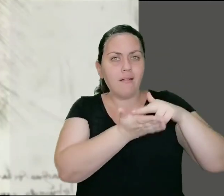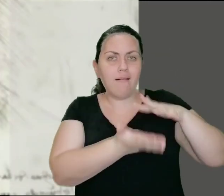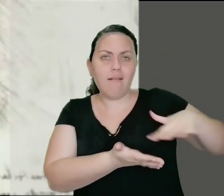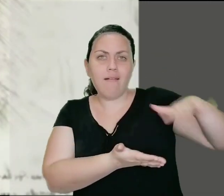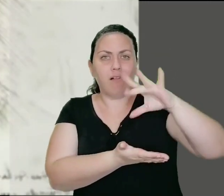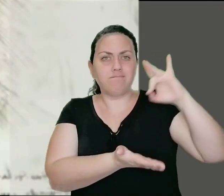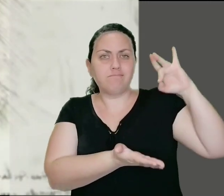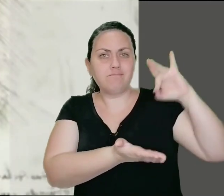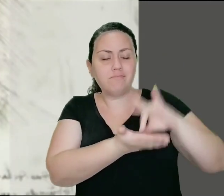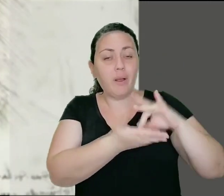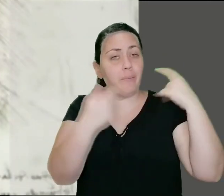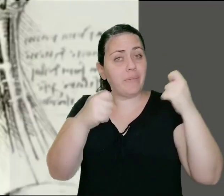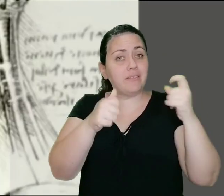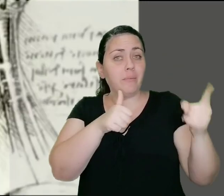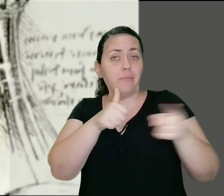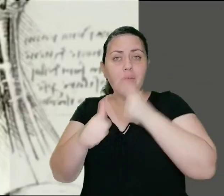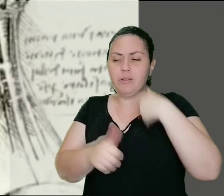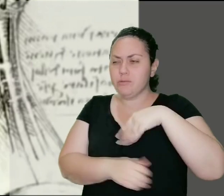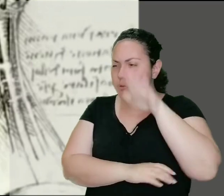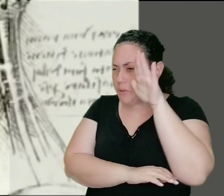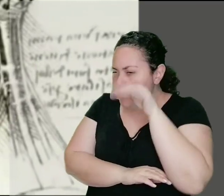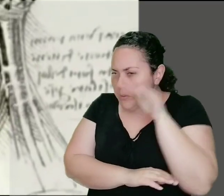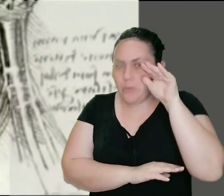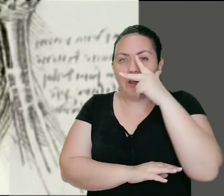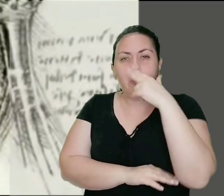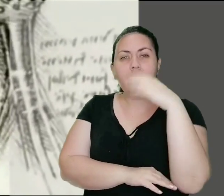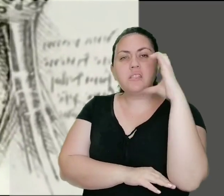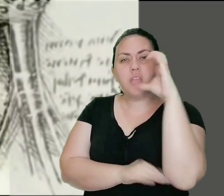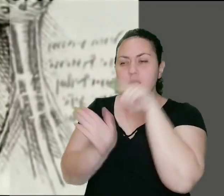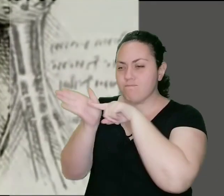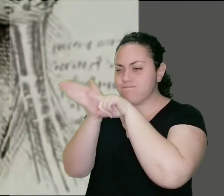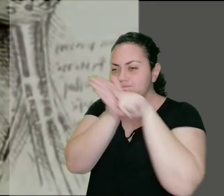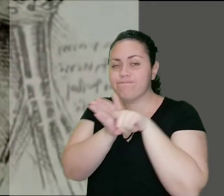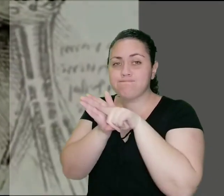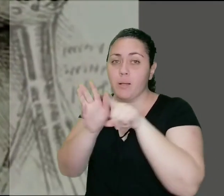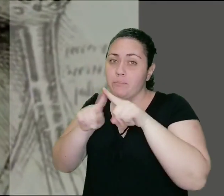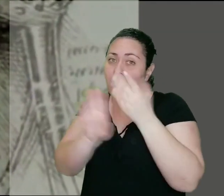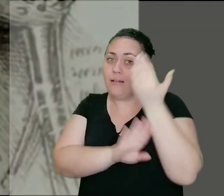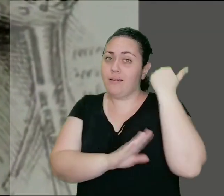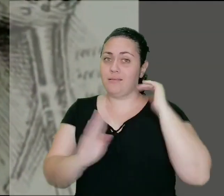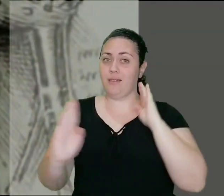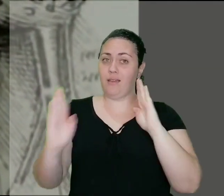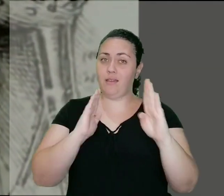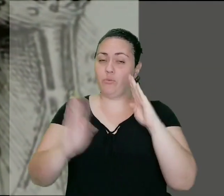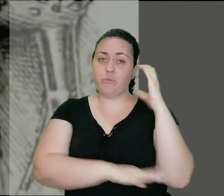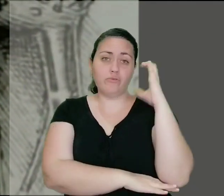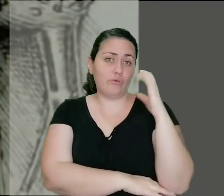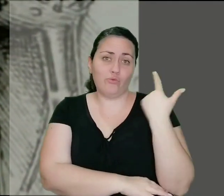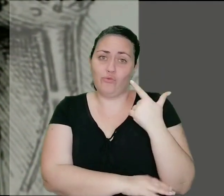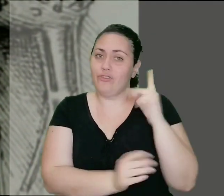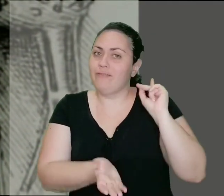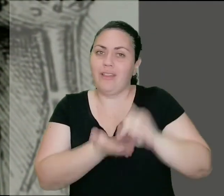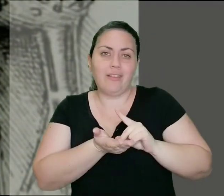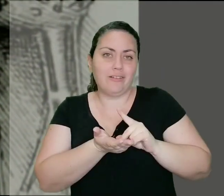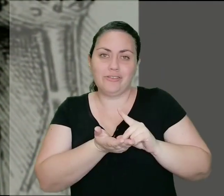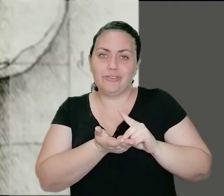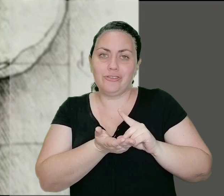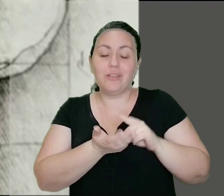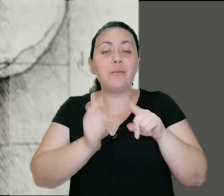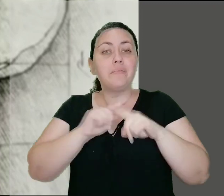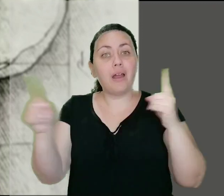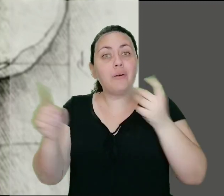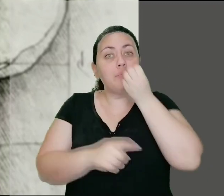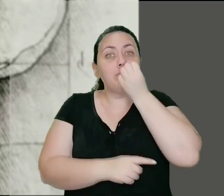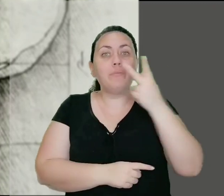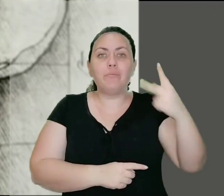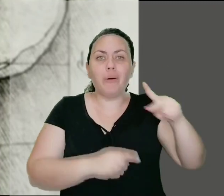exatidão, era preciso observá-la com rigor científico, numa época em que a ciência propriamente dita sequer existia.